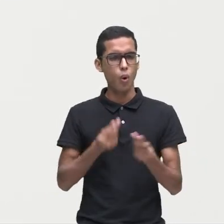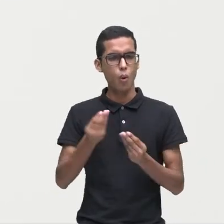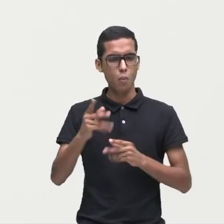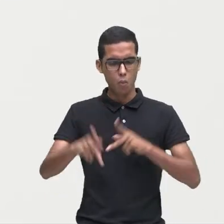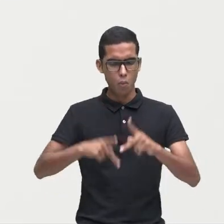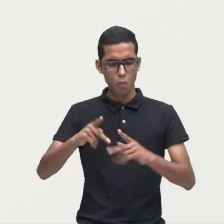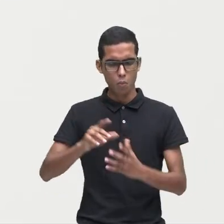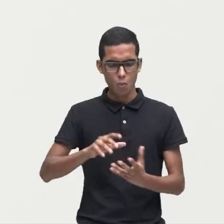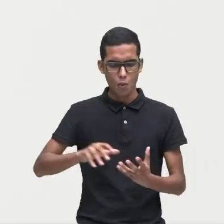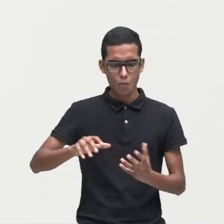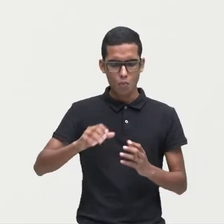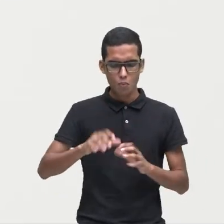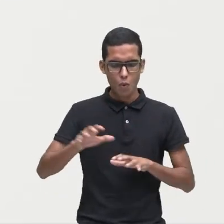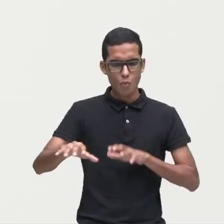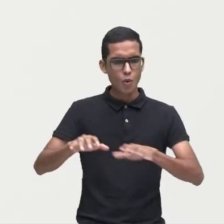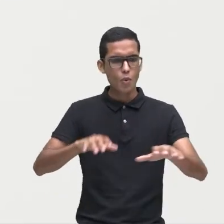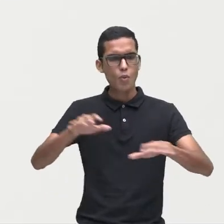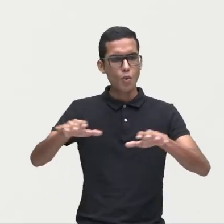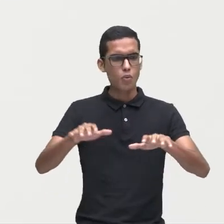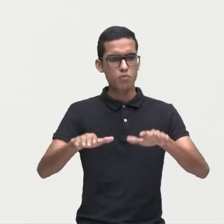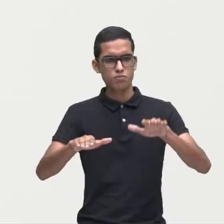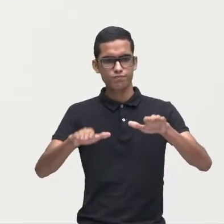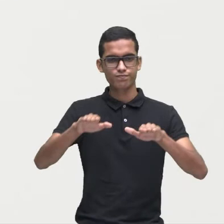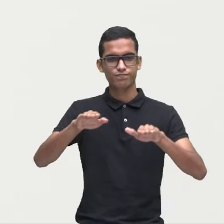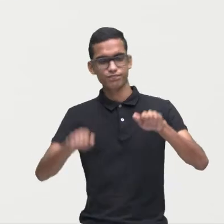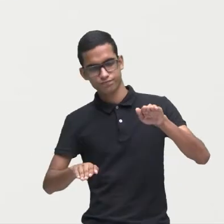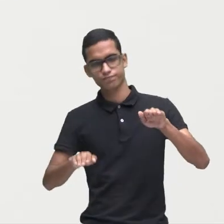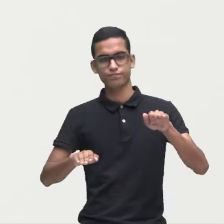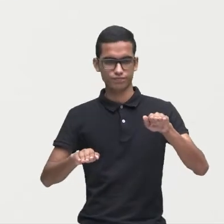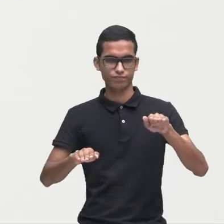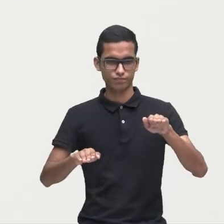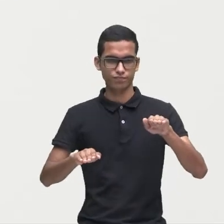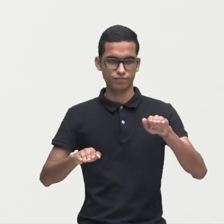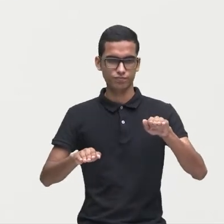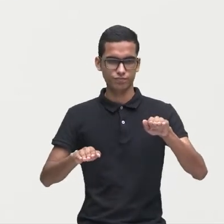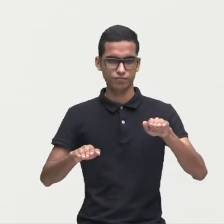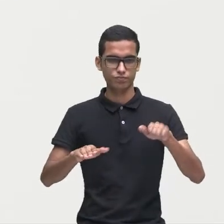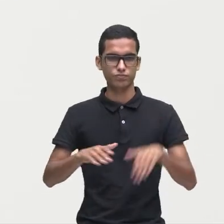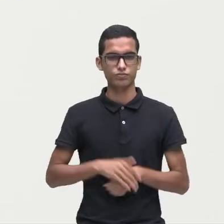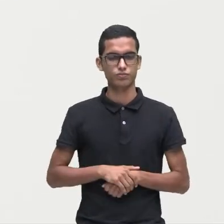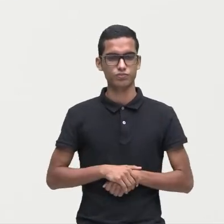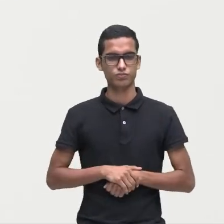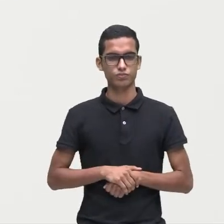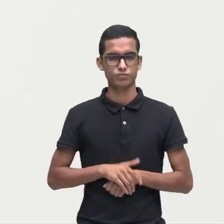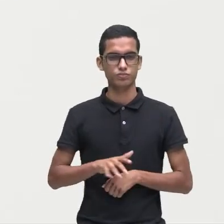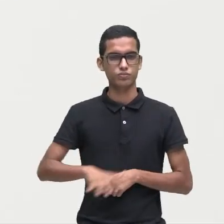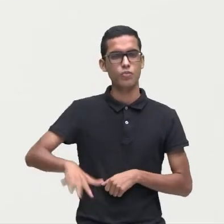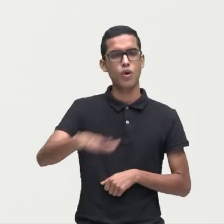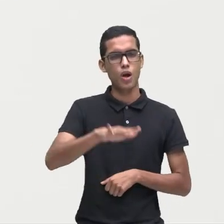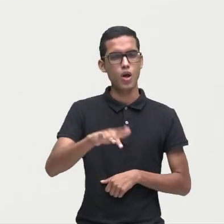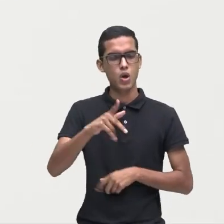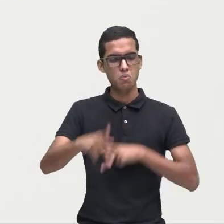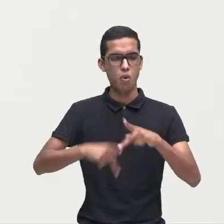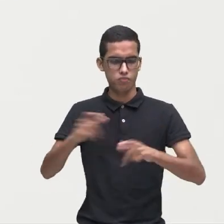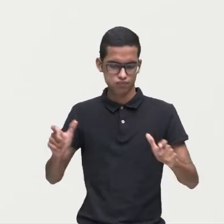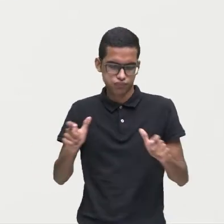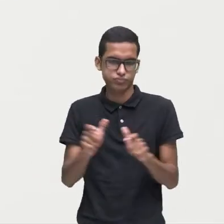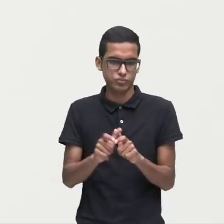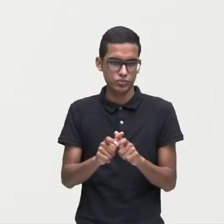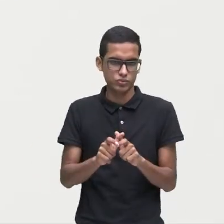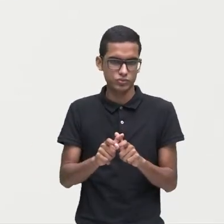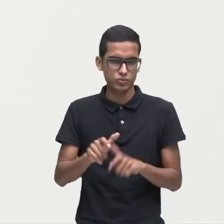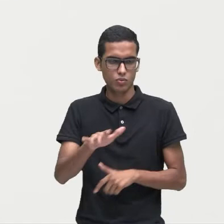populacional. Nós temos regiões que são menos povoadas, os chamados vazios demográficos. Quais são essas regiões? Eu já falei para vocês